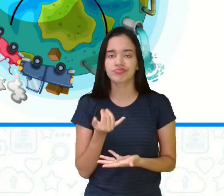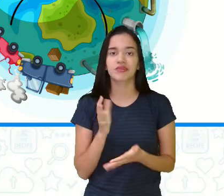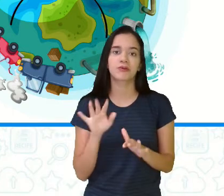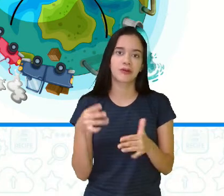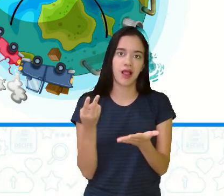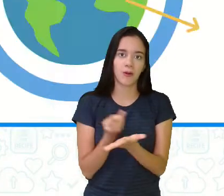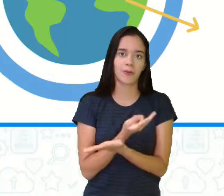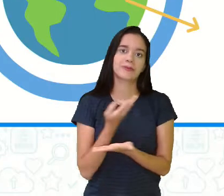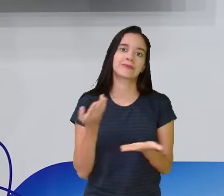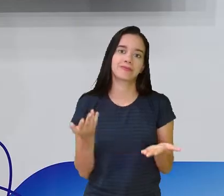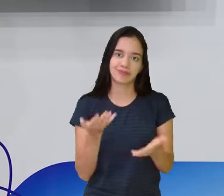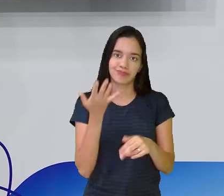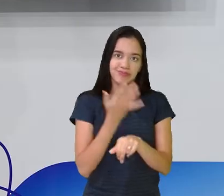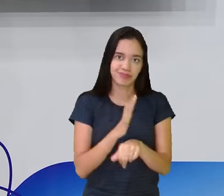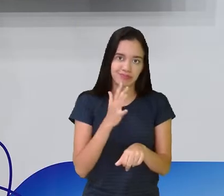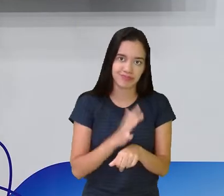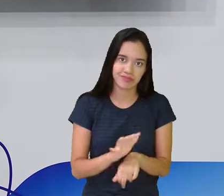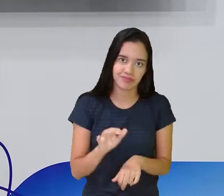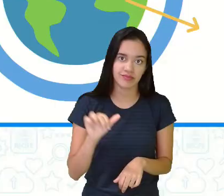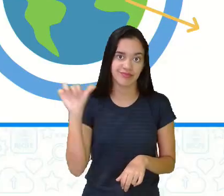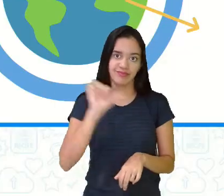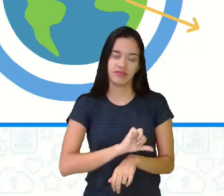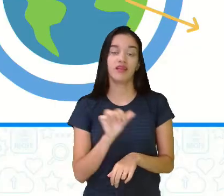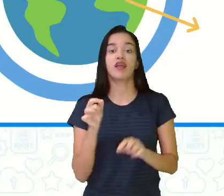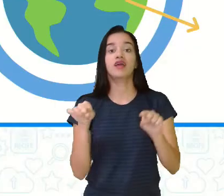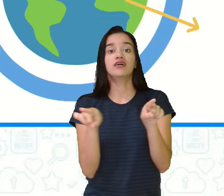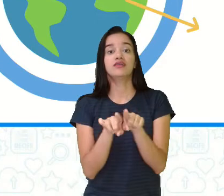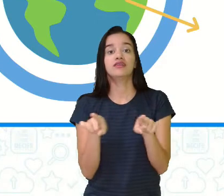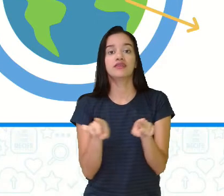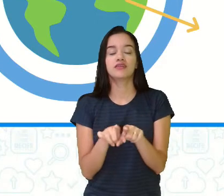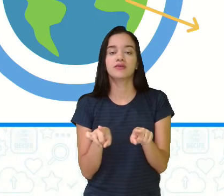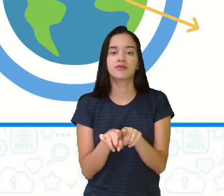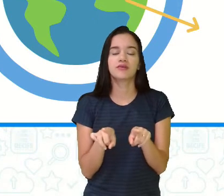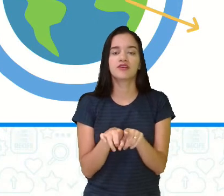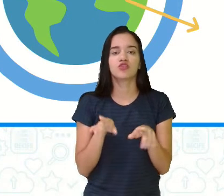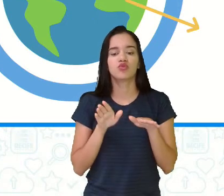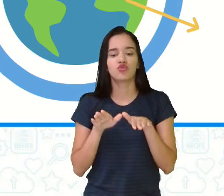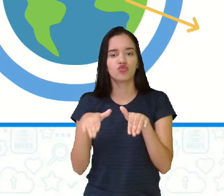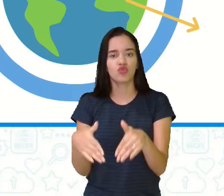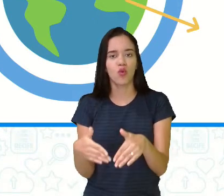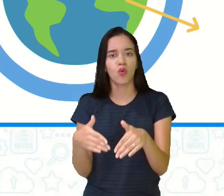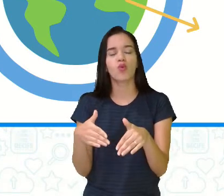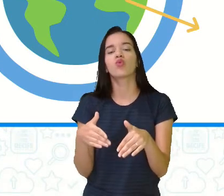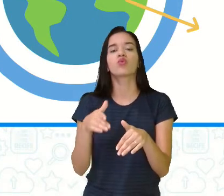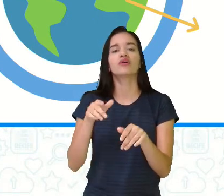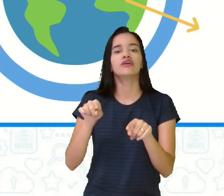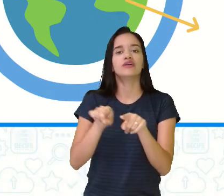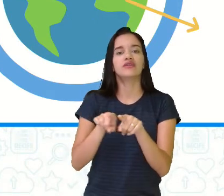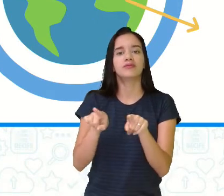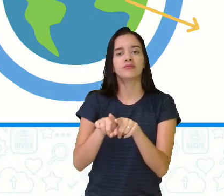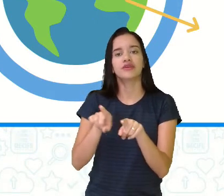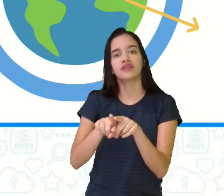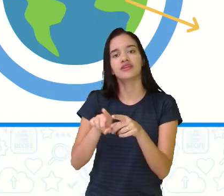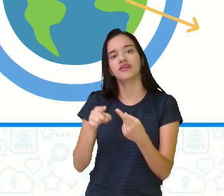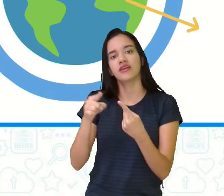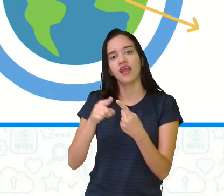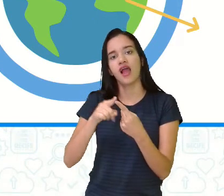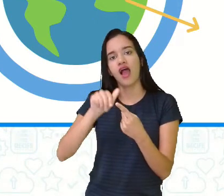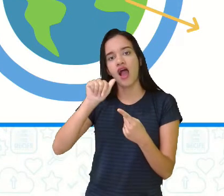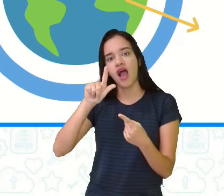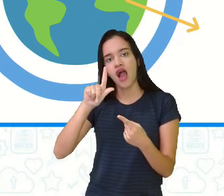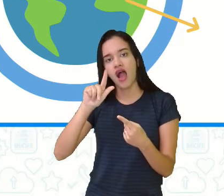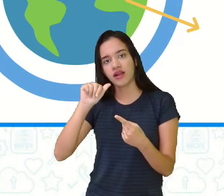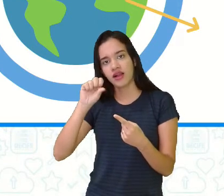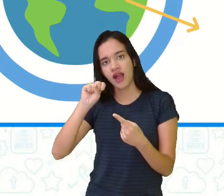está acontecendo aqui. Tá? O acúmulo de altas concentrações de gases de efeito estufa na